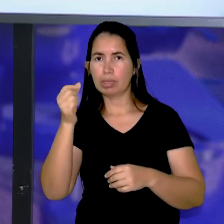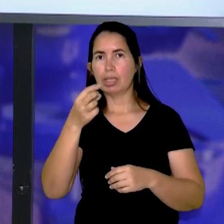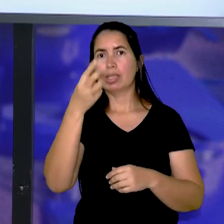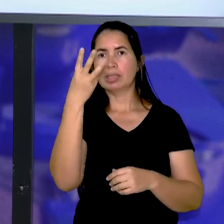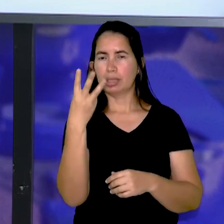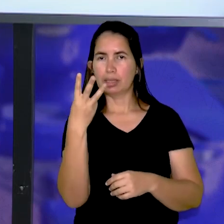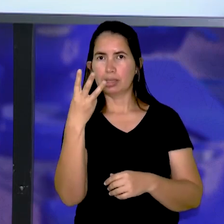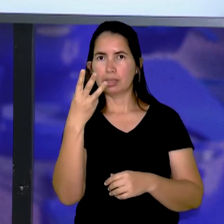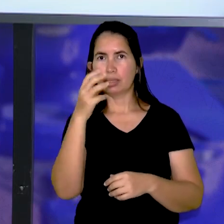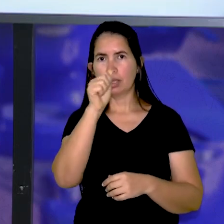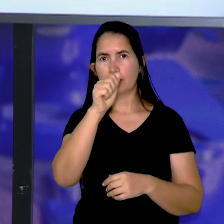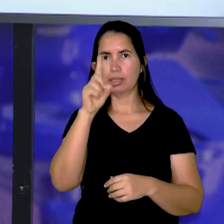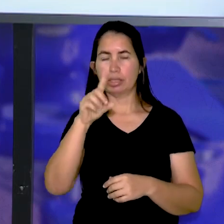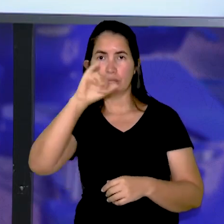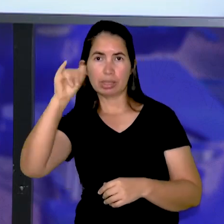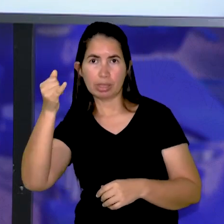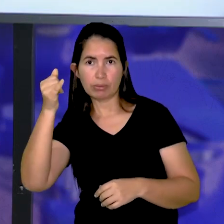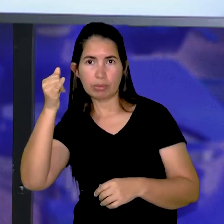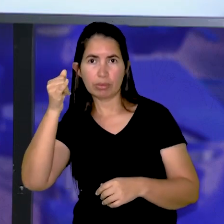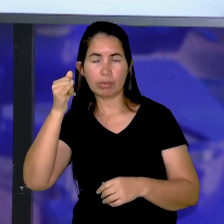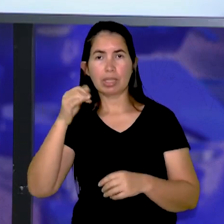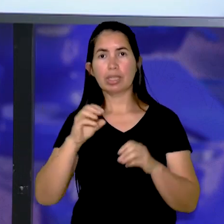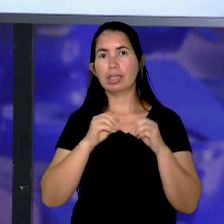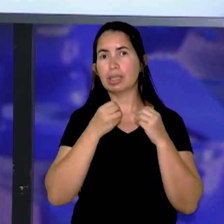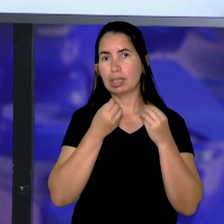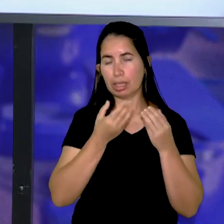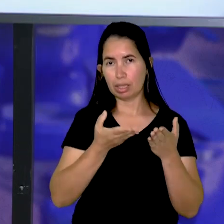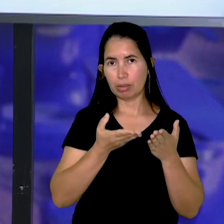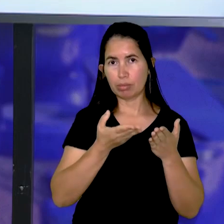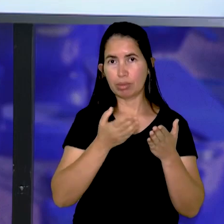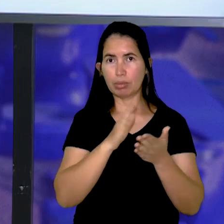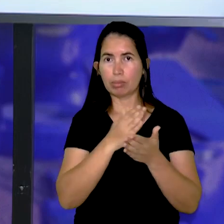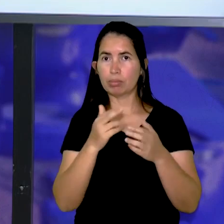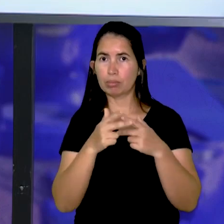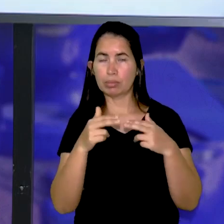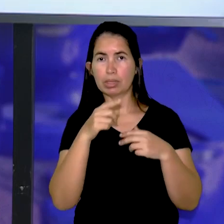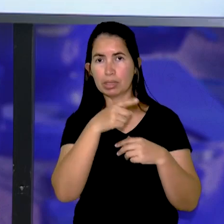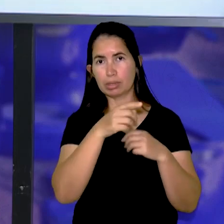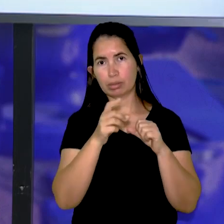3 adjetivos que deram qualidade ao substantivo. Vamos adiante?